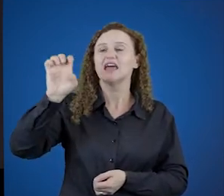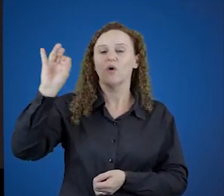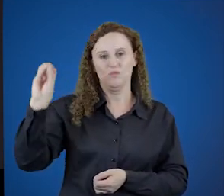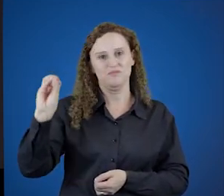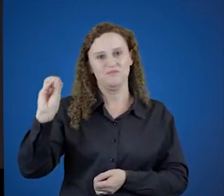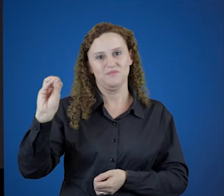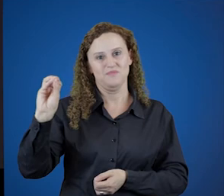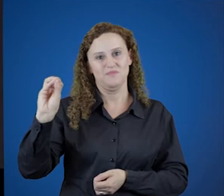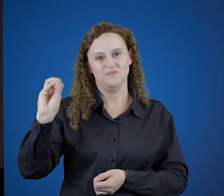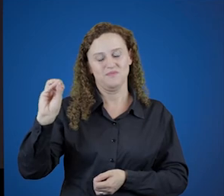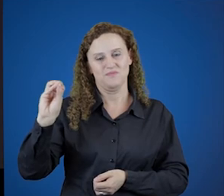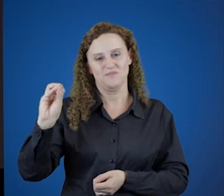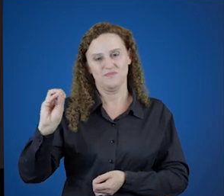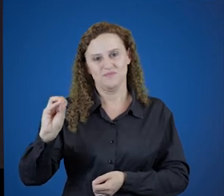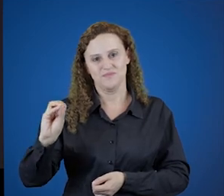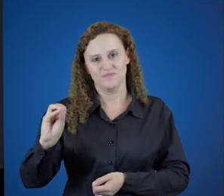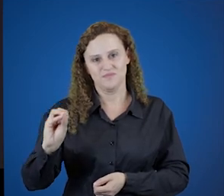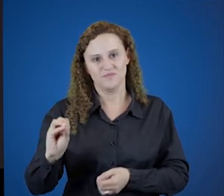deu